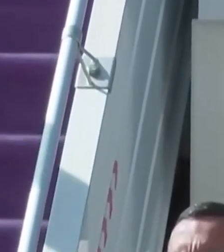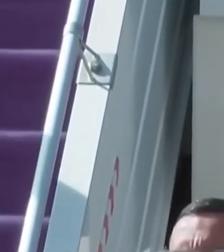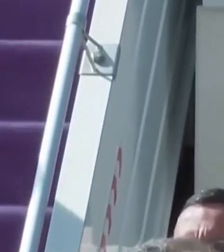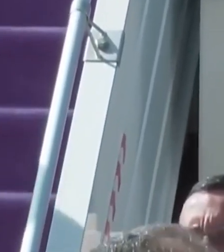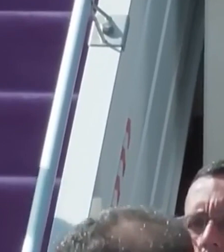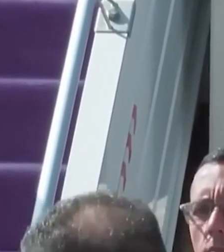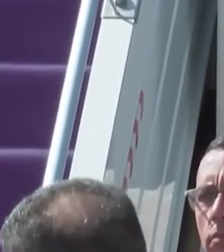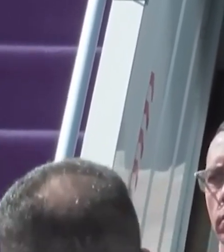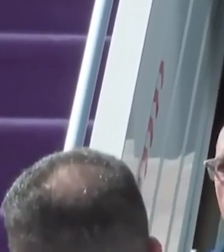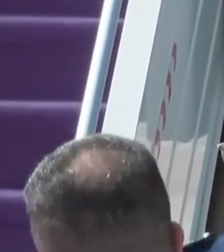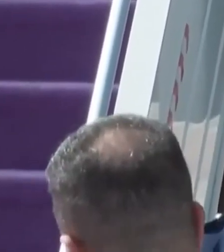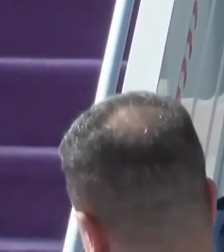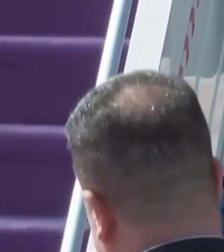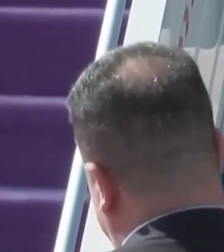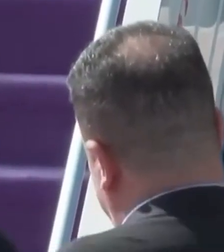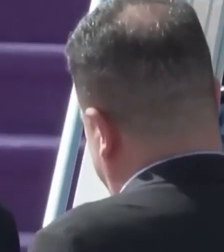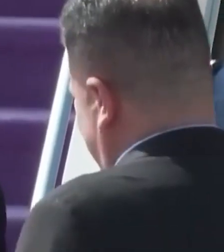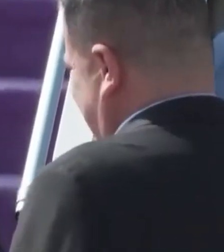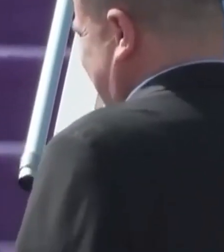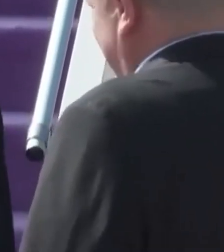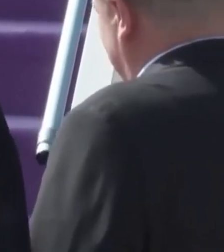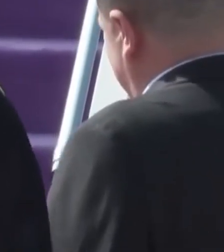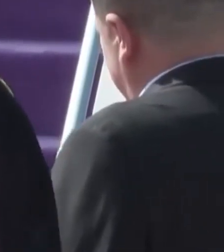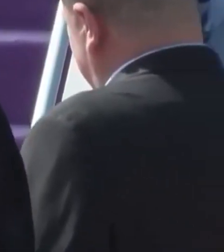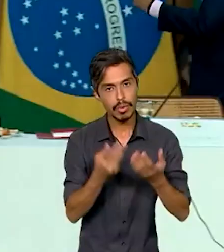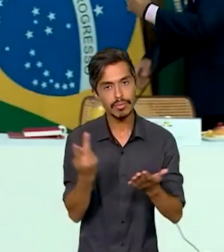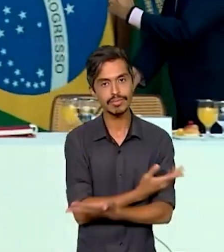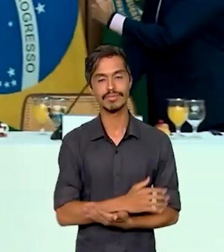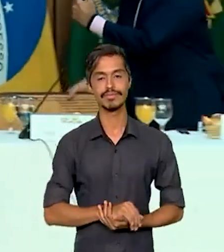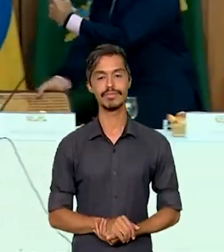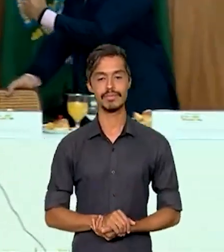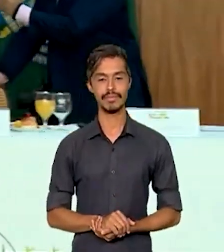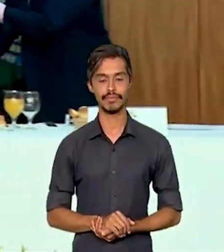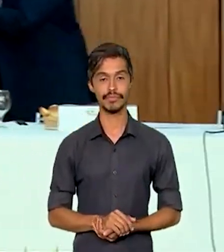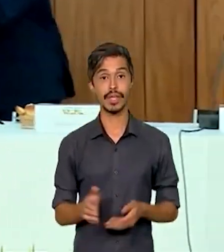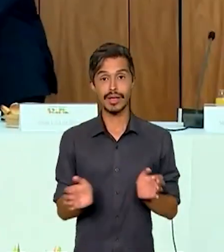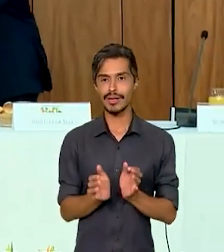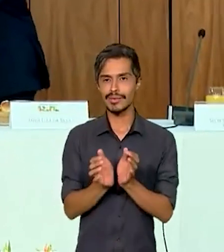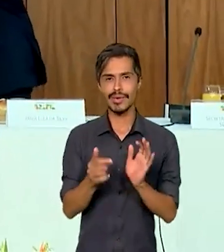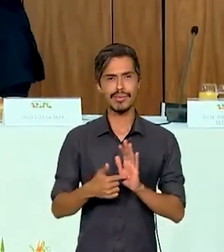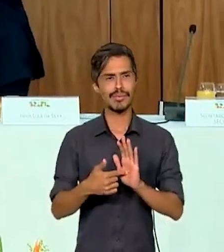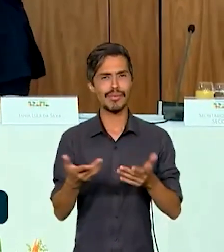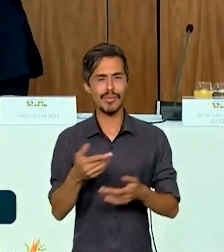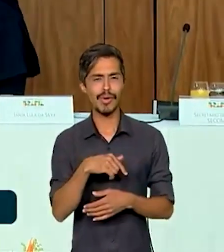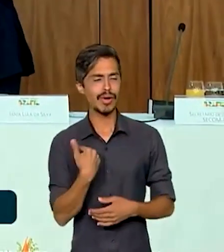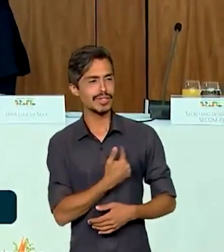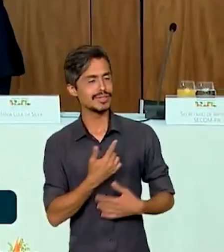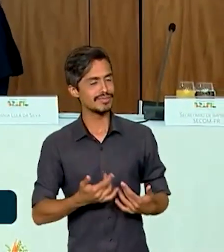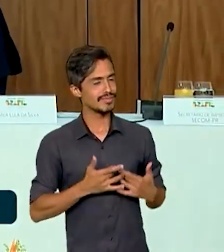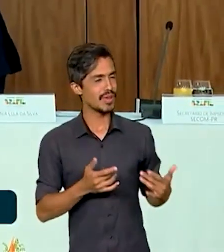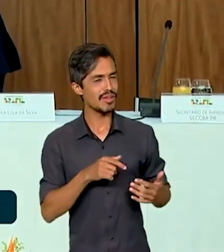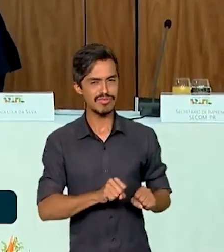a protocolação da solicitação para agregar mais assinaturas. Mesmo que os senadores participem do ato no